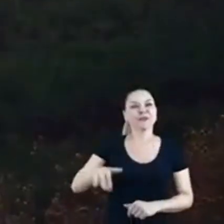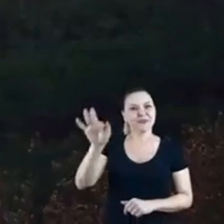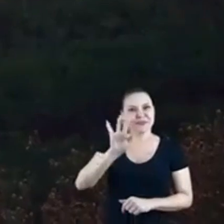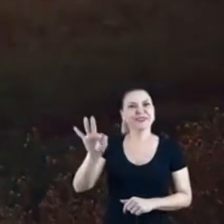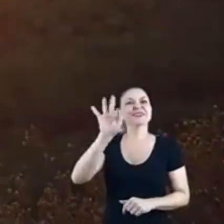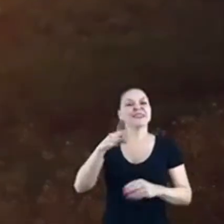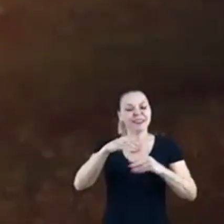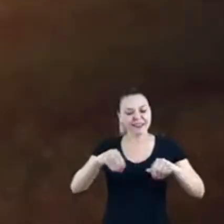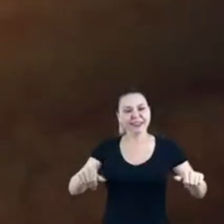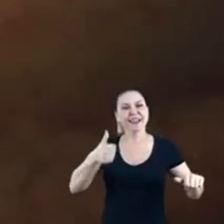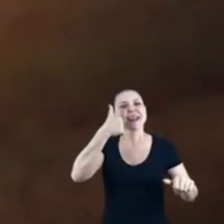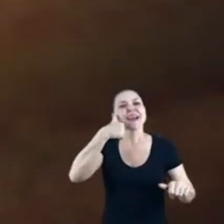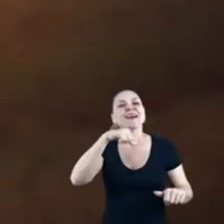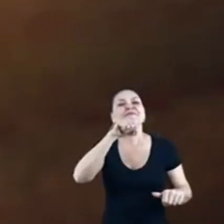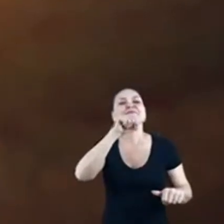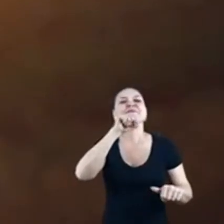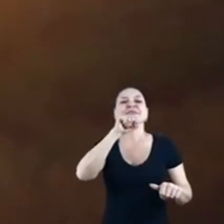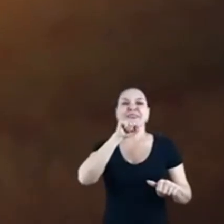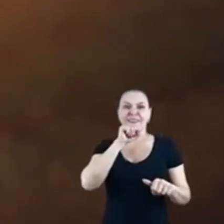Federal.